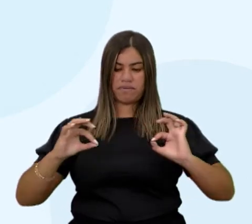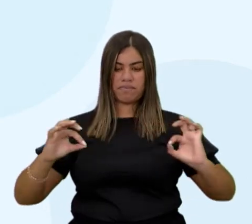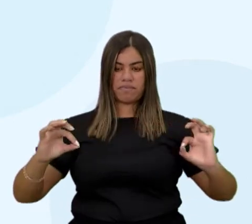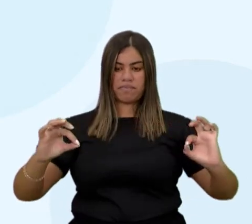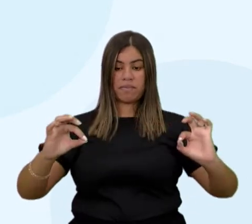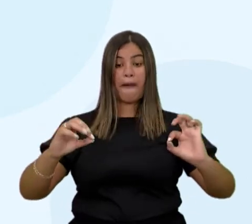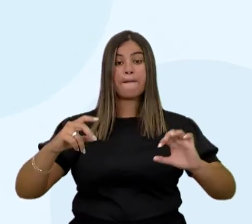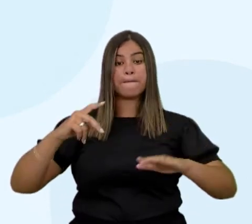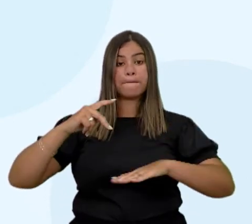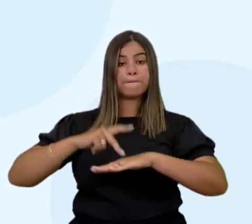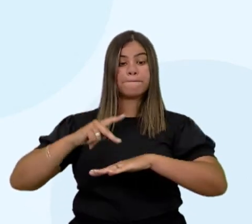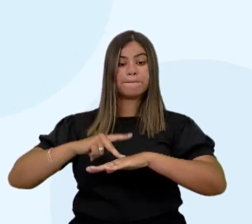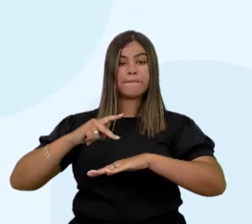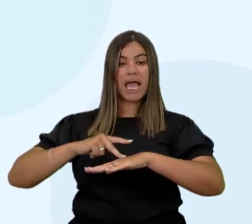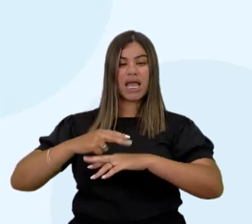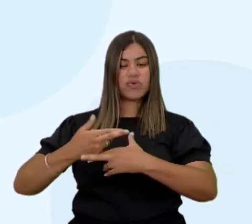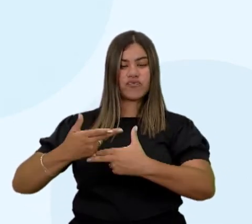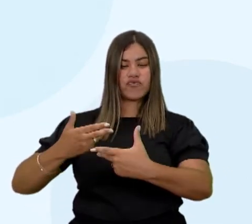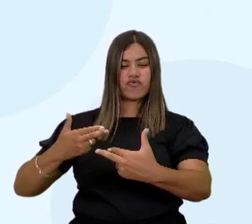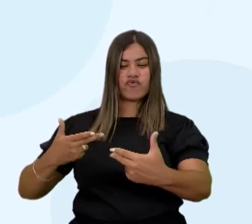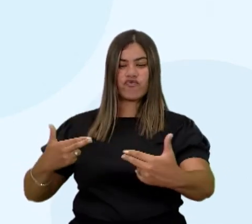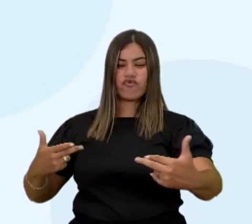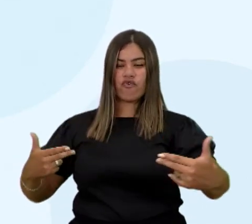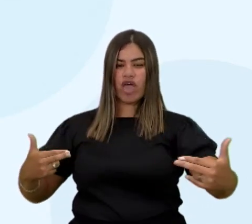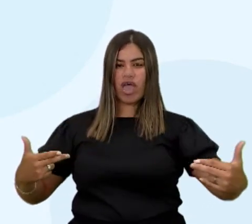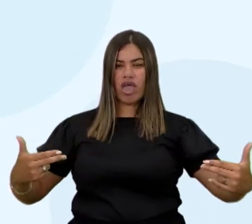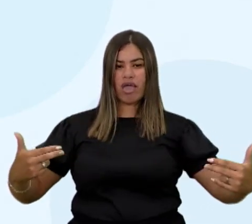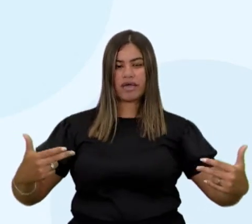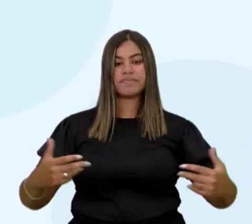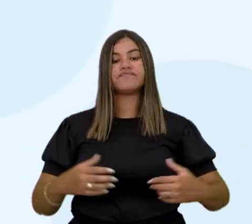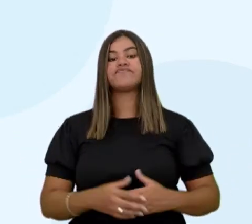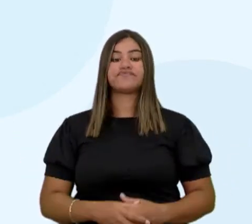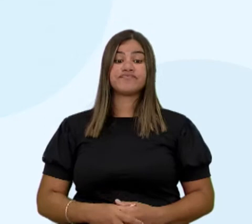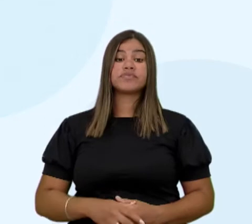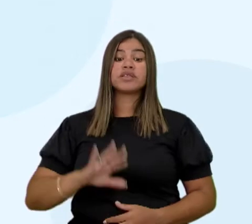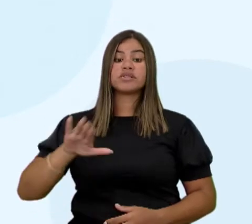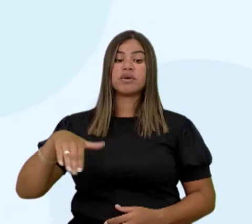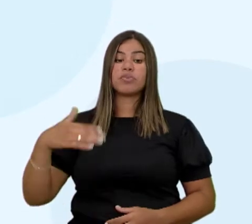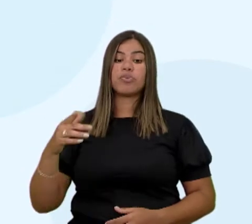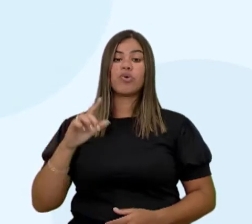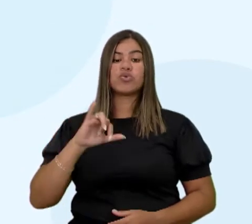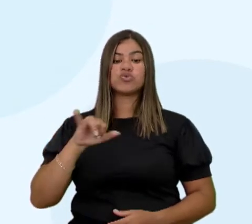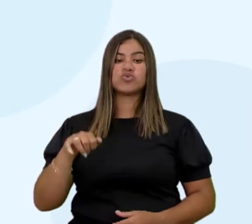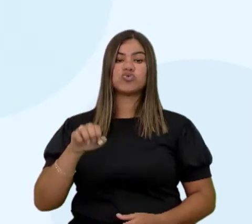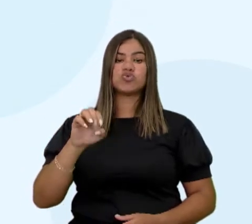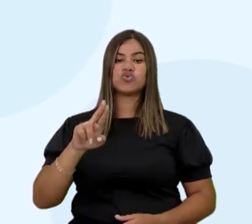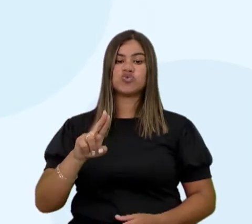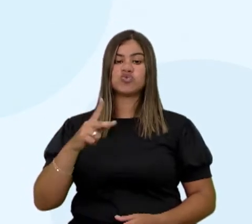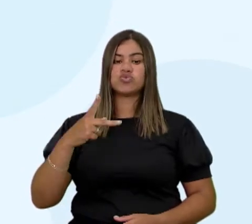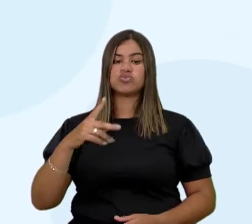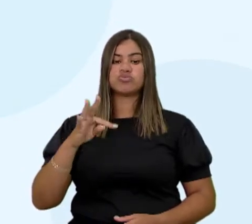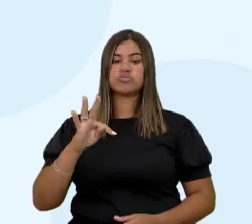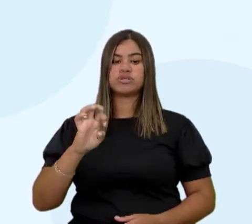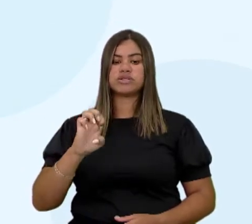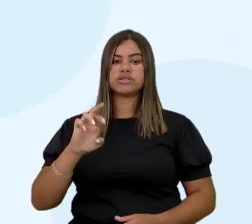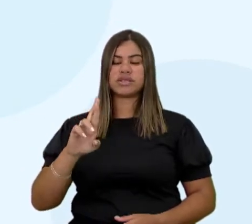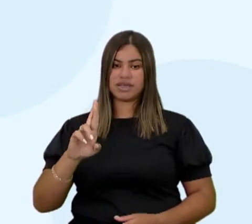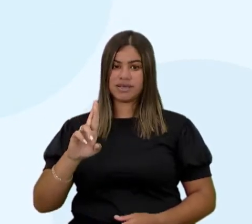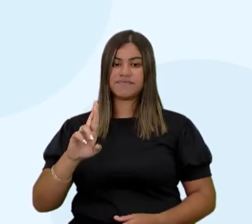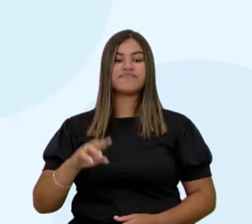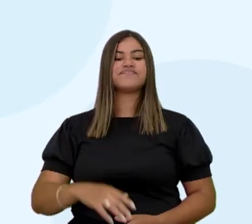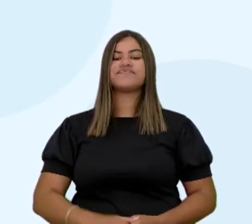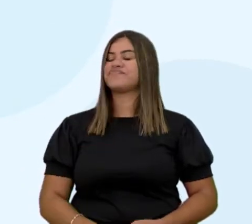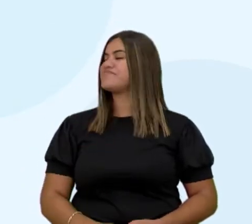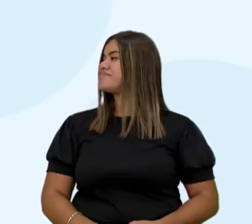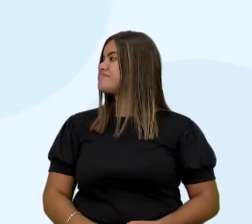entre Marte e Júpiter. Aí já vê a dimensão de Júpiter, né? Olha que interessante aí retratar essa relação